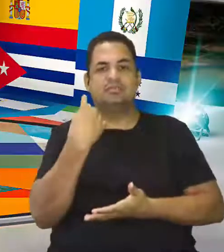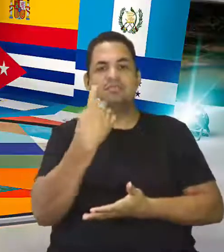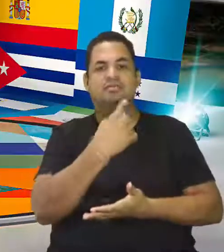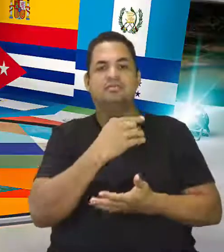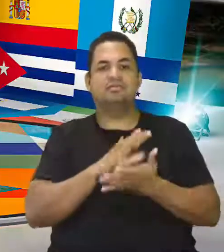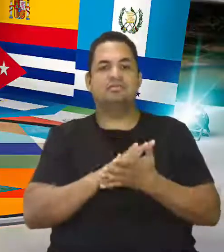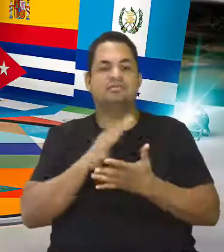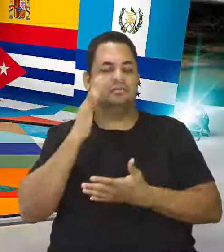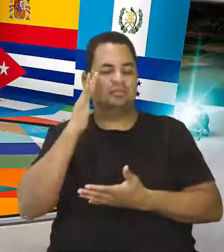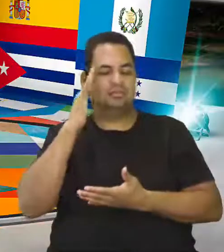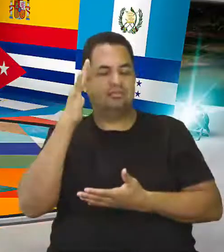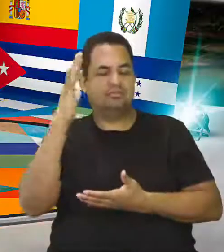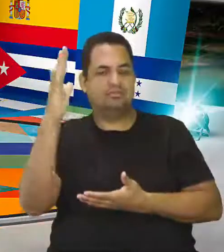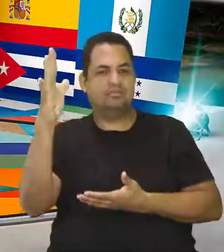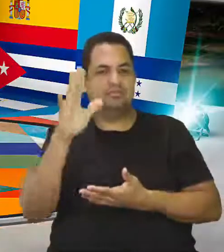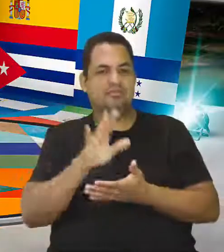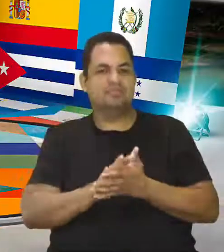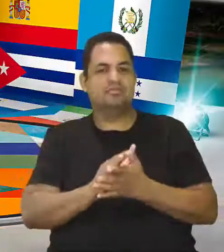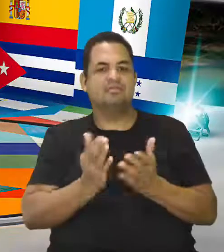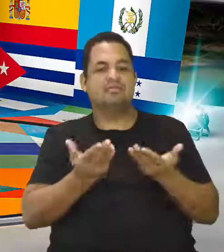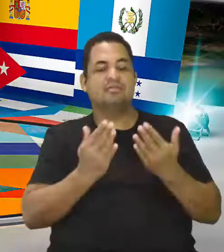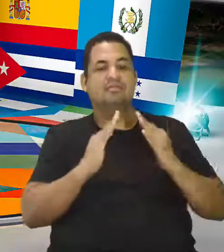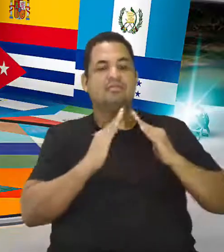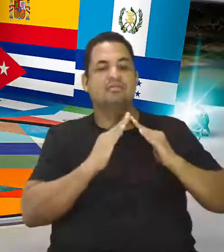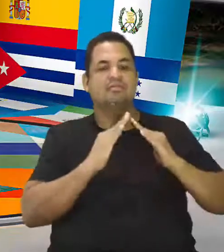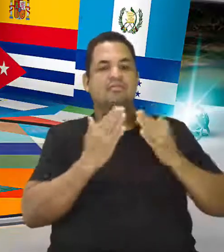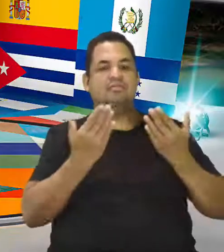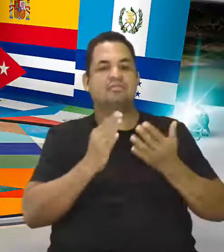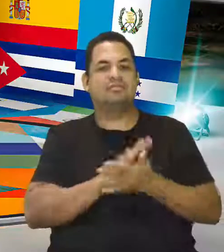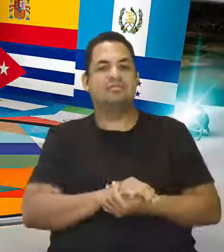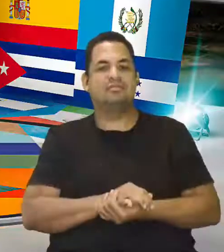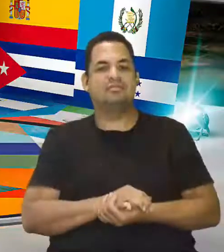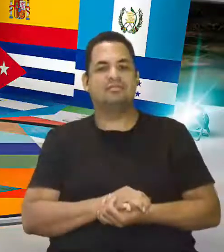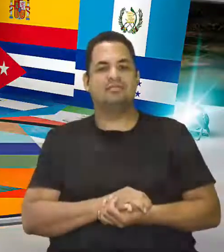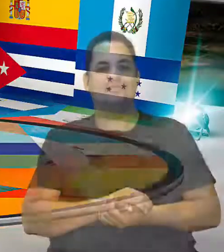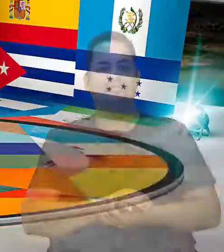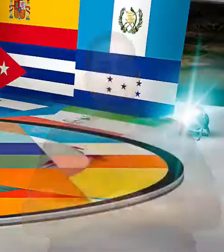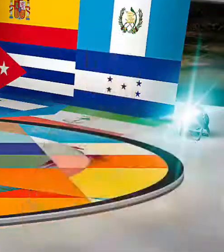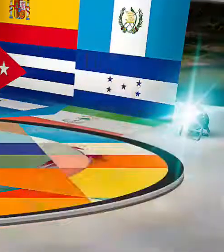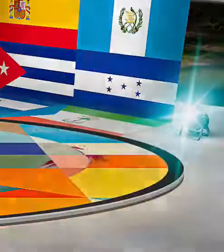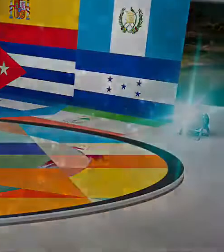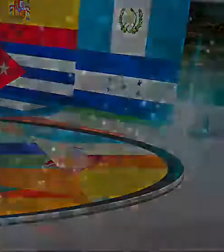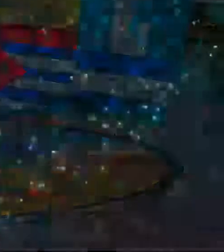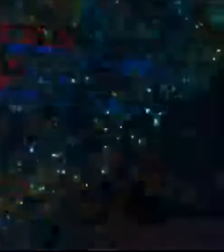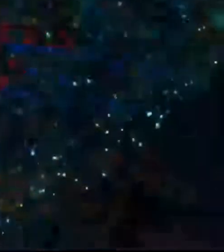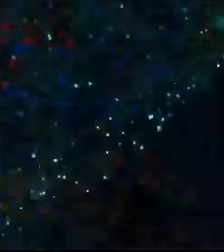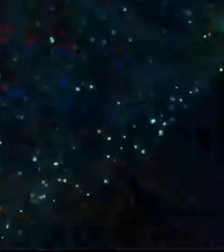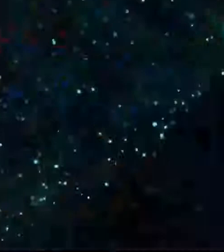uma viagem para o nosso vizinho. Então, roda a vinheta, Thalita.